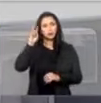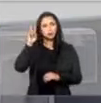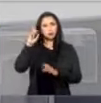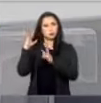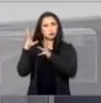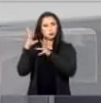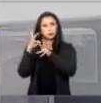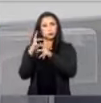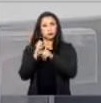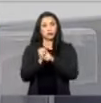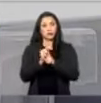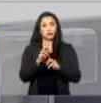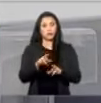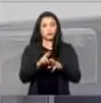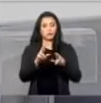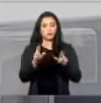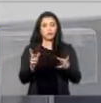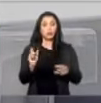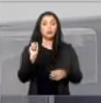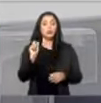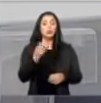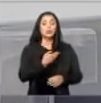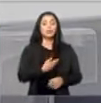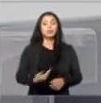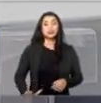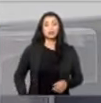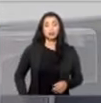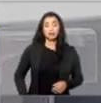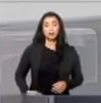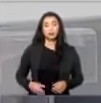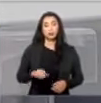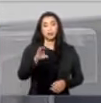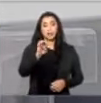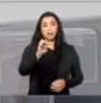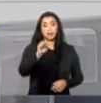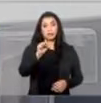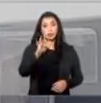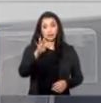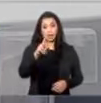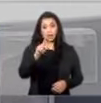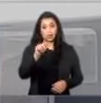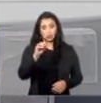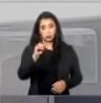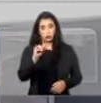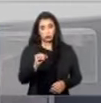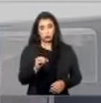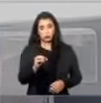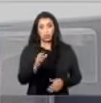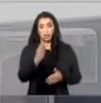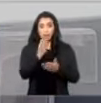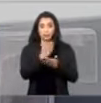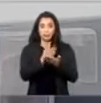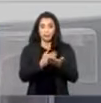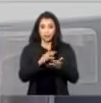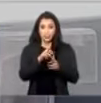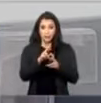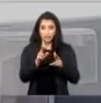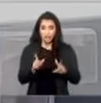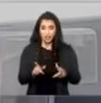que é de Estado do que é de governo e do que é da sociedade.